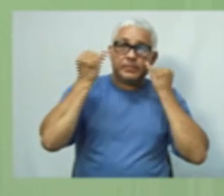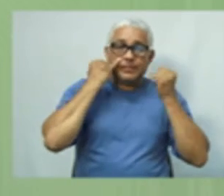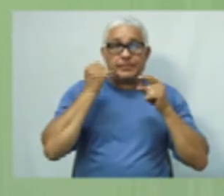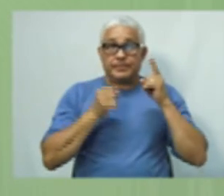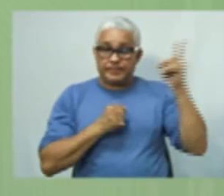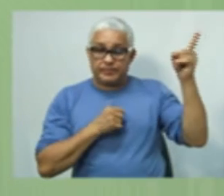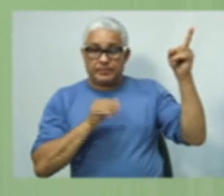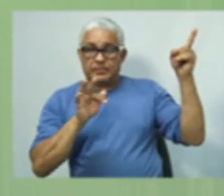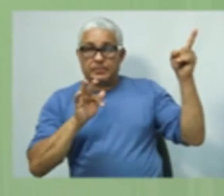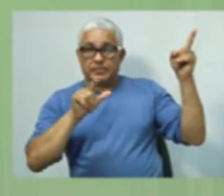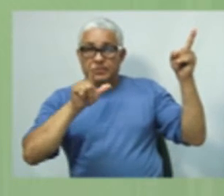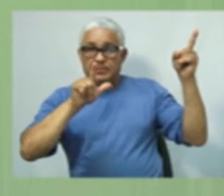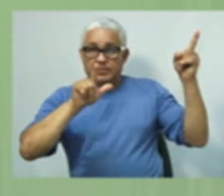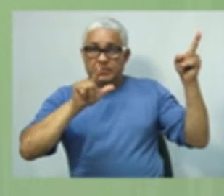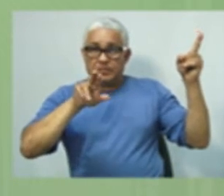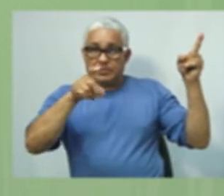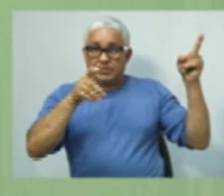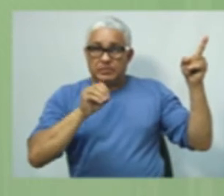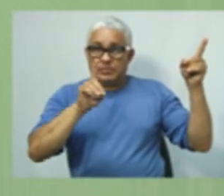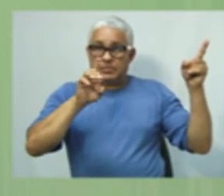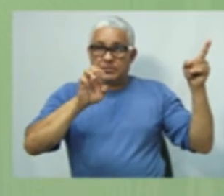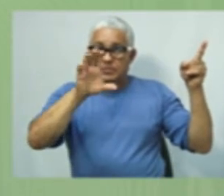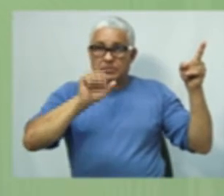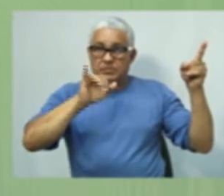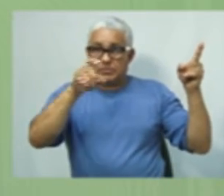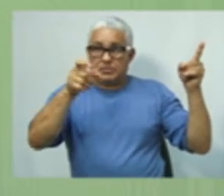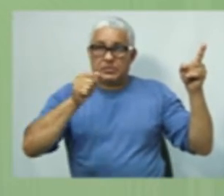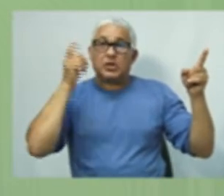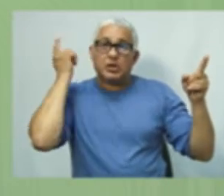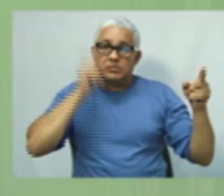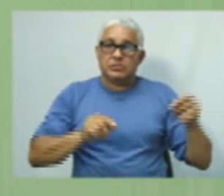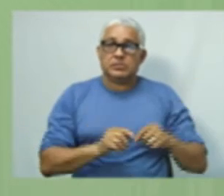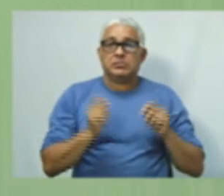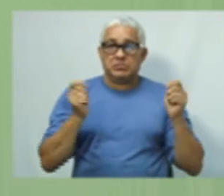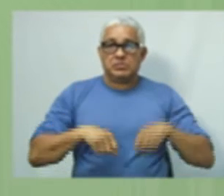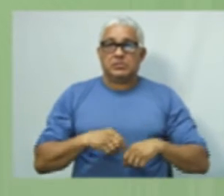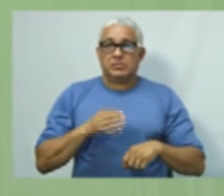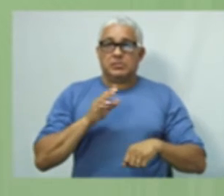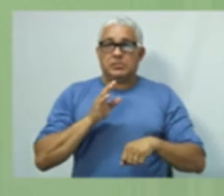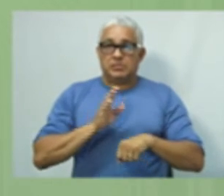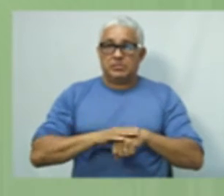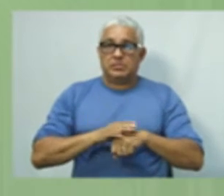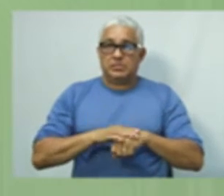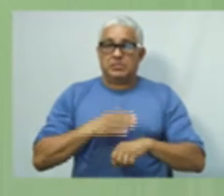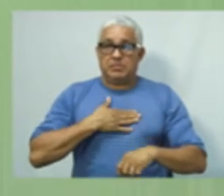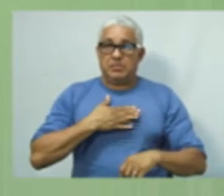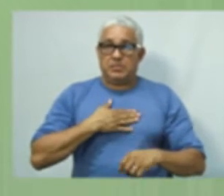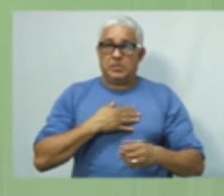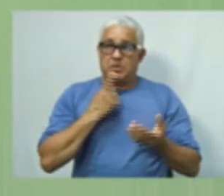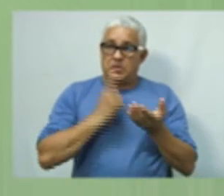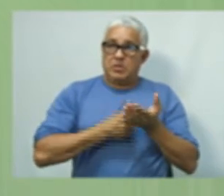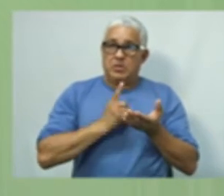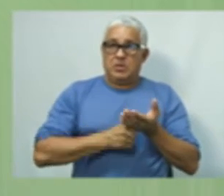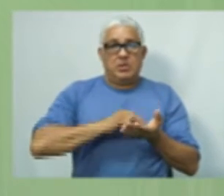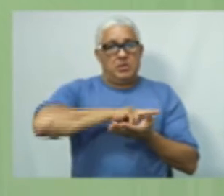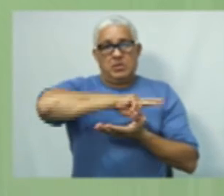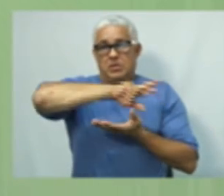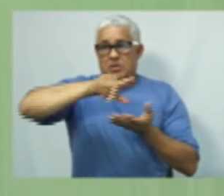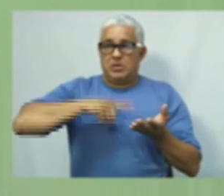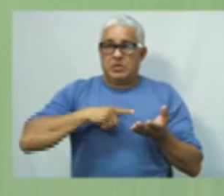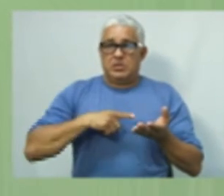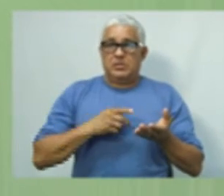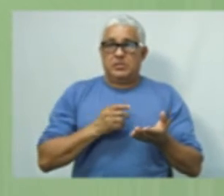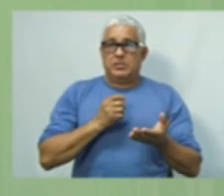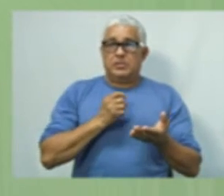no fluxo de caixa que eu consigo estabelecer os meus compromissos, né? Então, eu tenho minhas contas